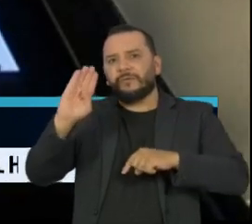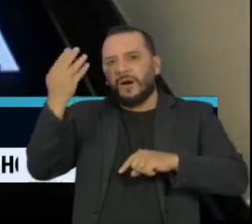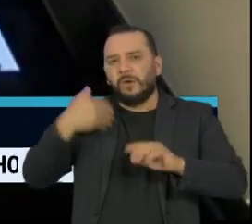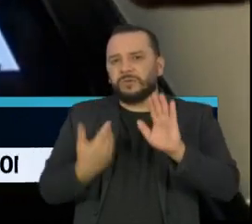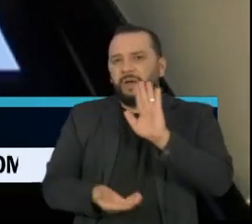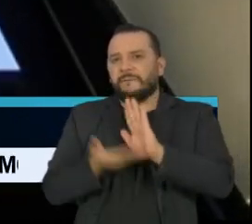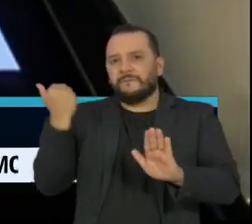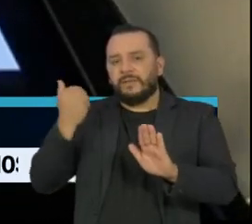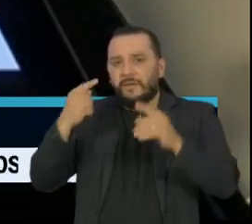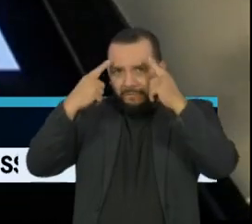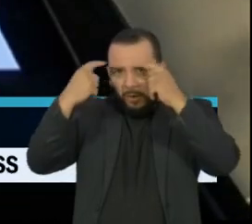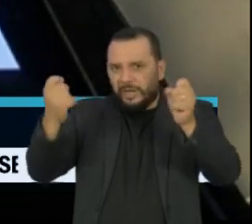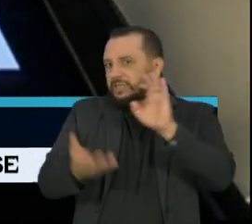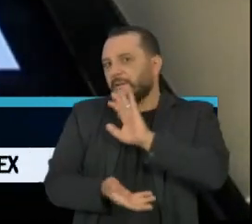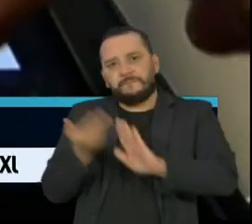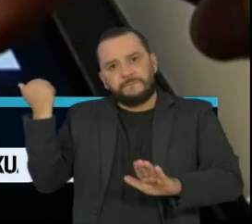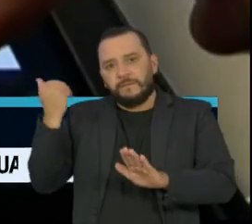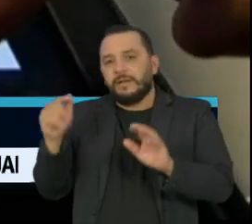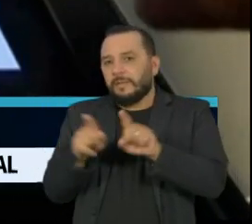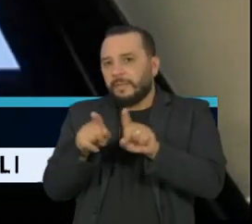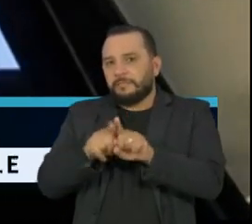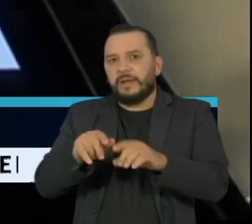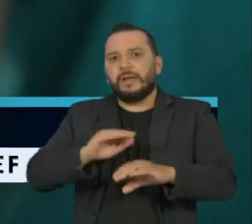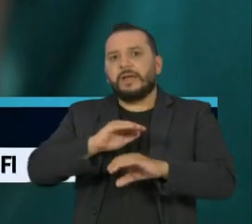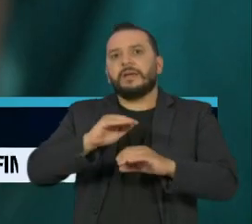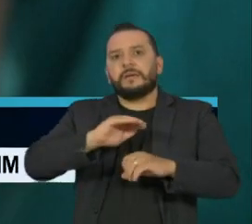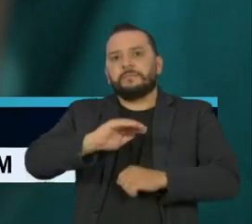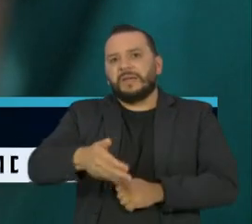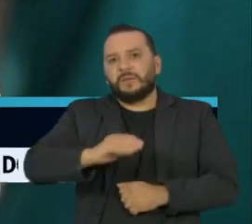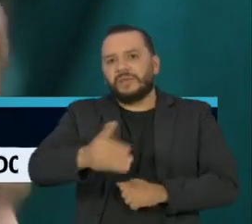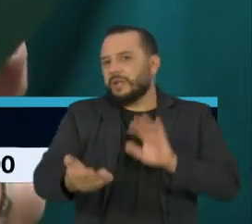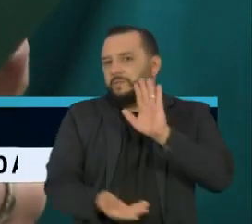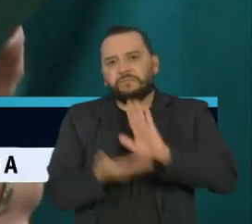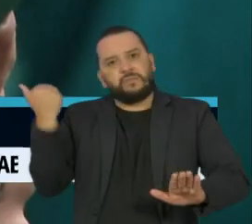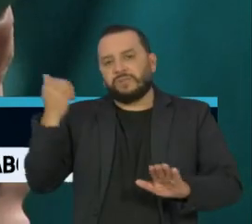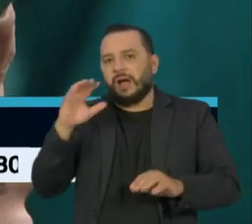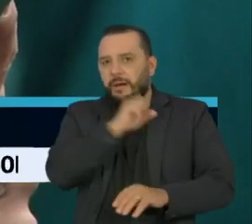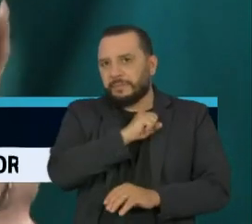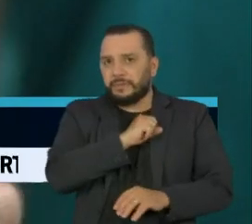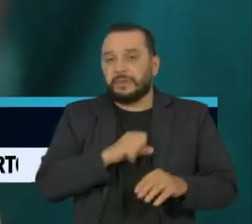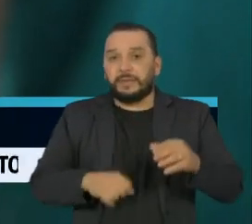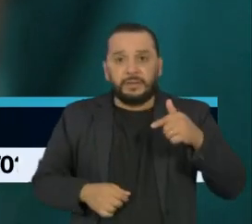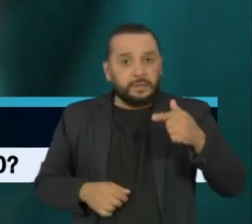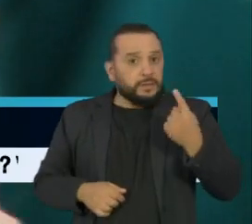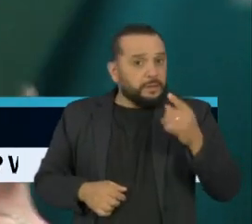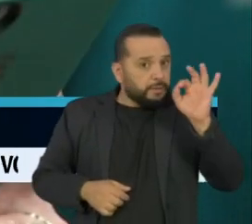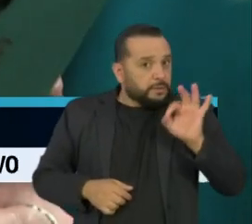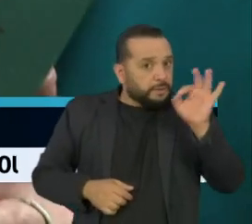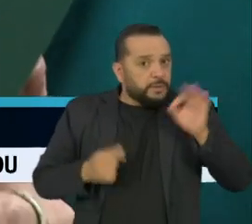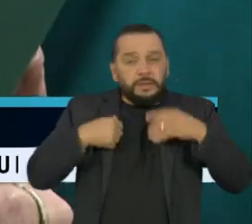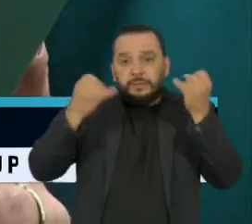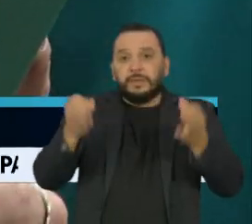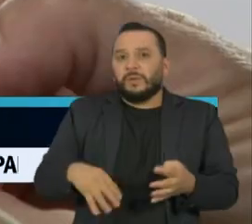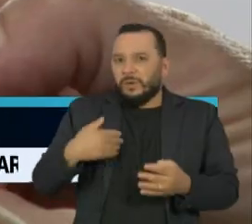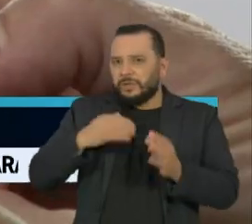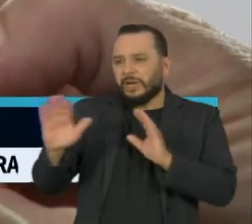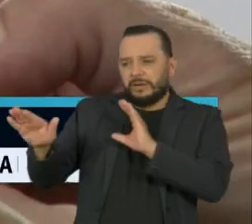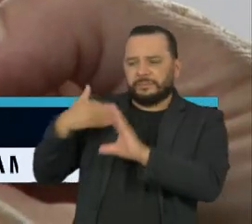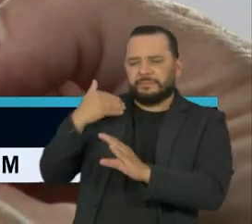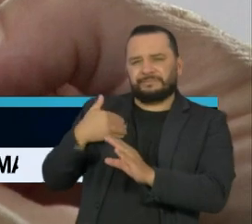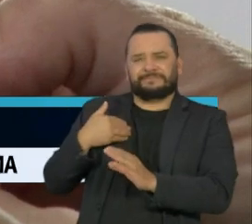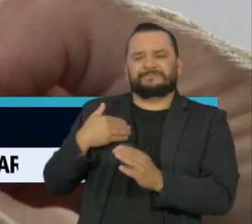como violência explícita e exploração infantil 71 por cento admite em seguida o conteúdo duvidoso